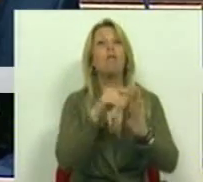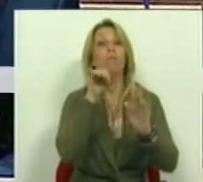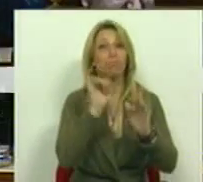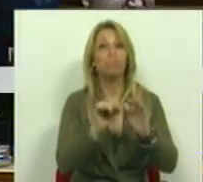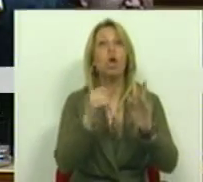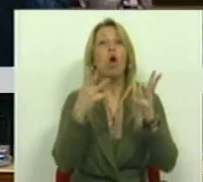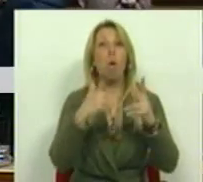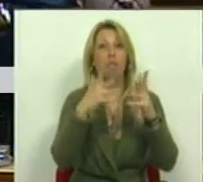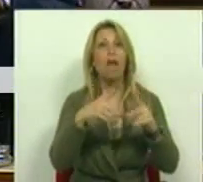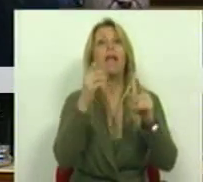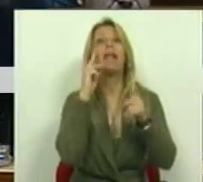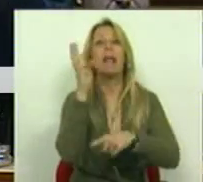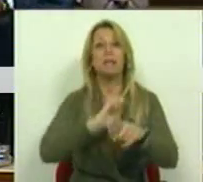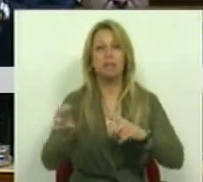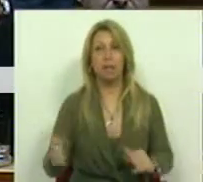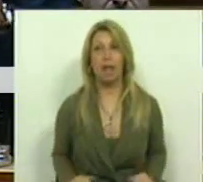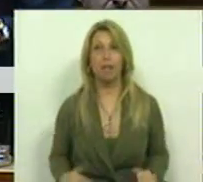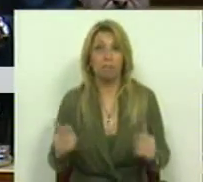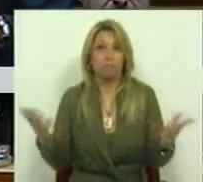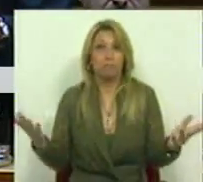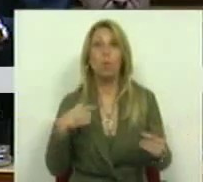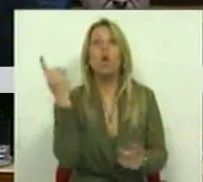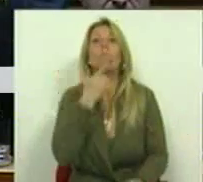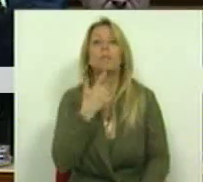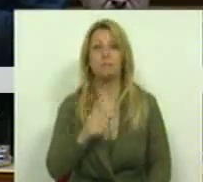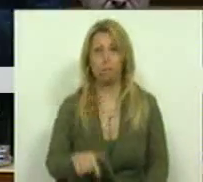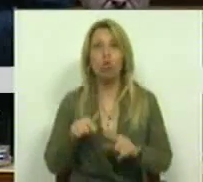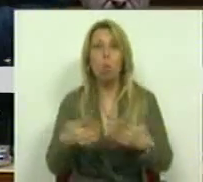que nós podemos perceber é que hoje, perante as dificuldades,